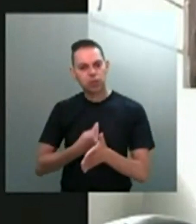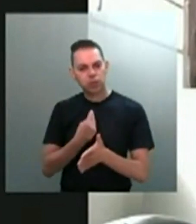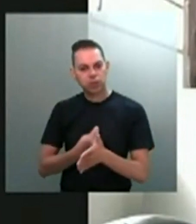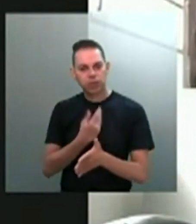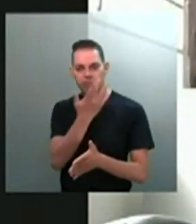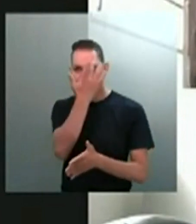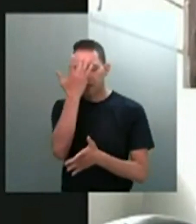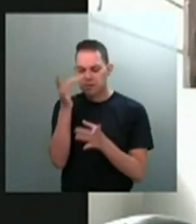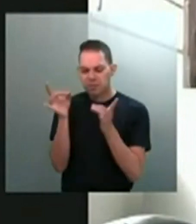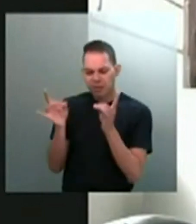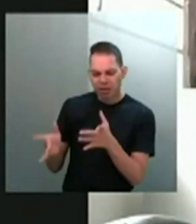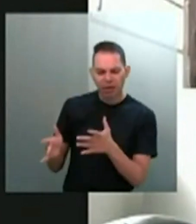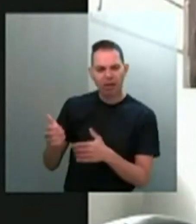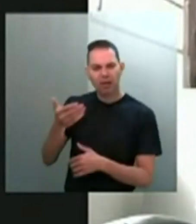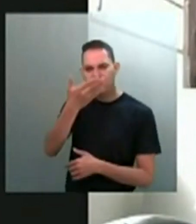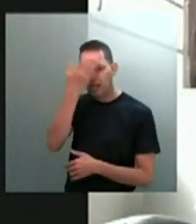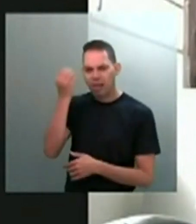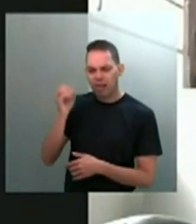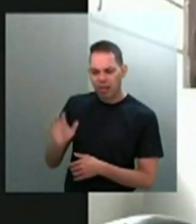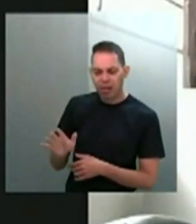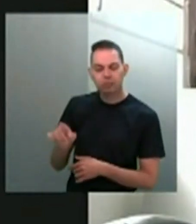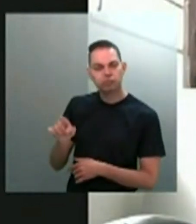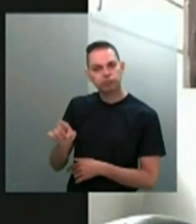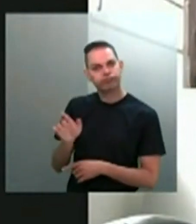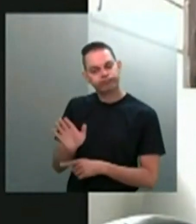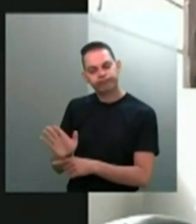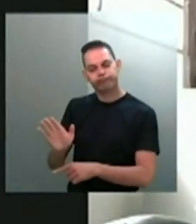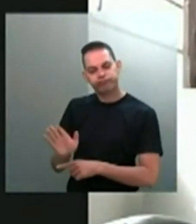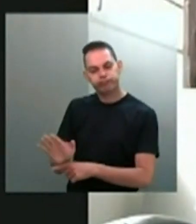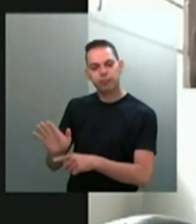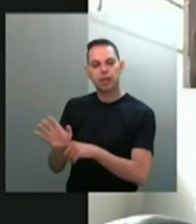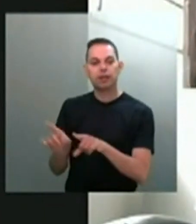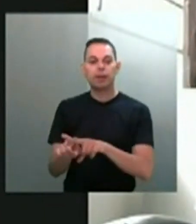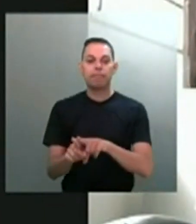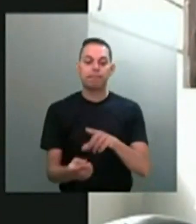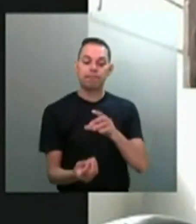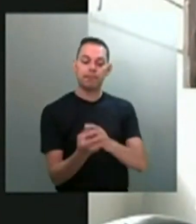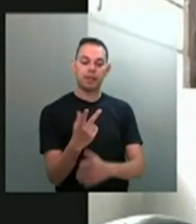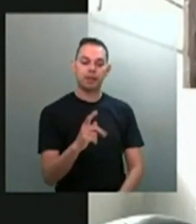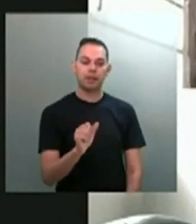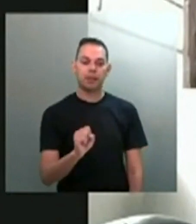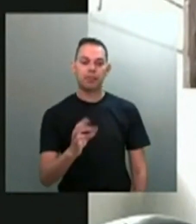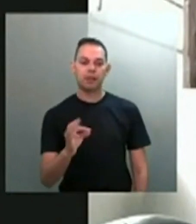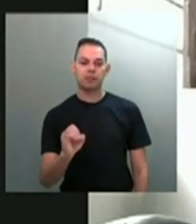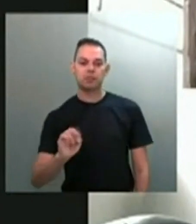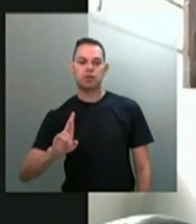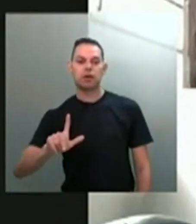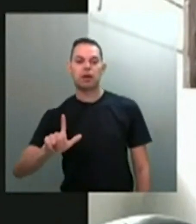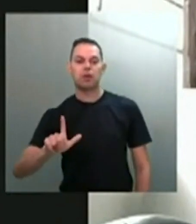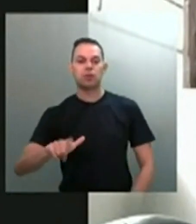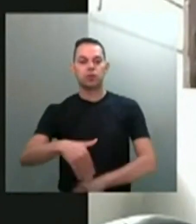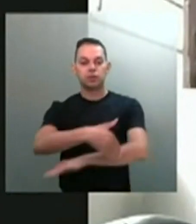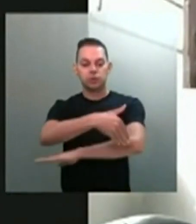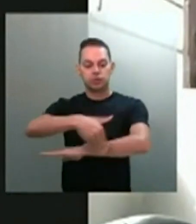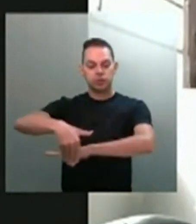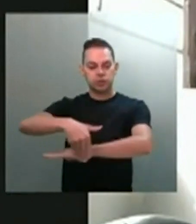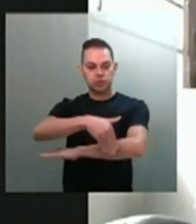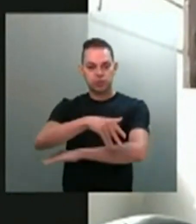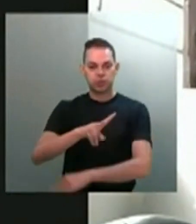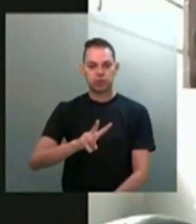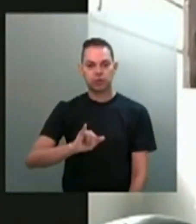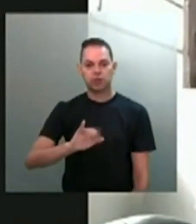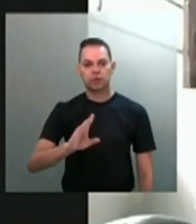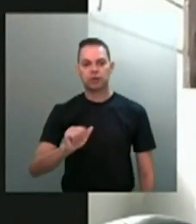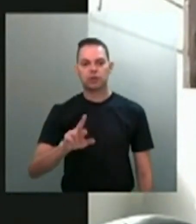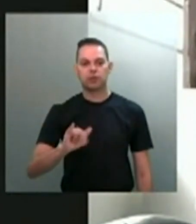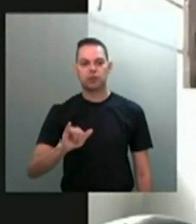mais abandonados. Assim também a criação da Pastoral de Rua, o Vicariato Episcopal